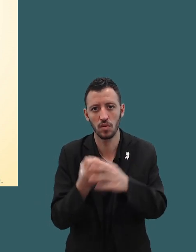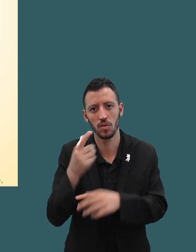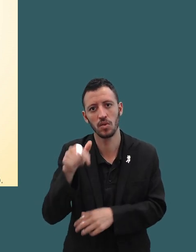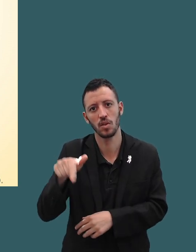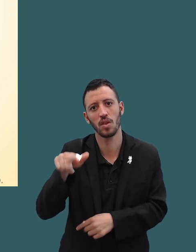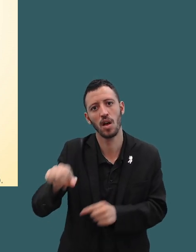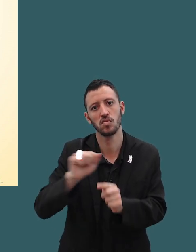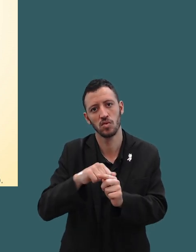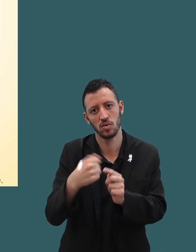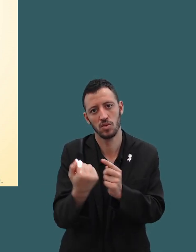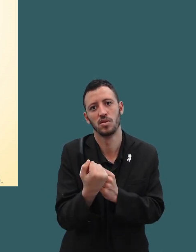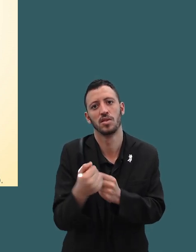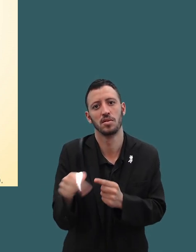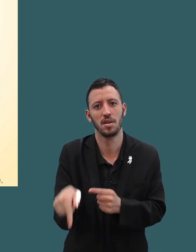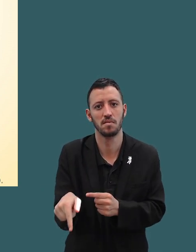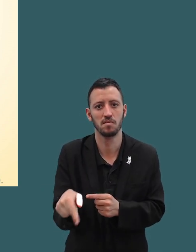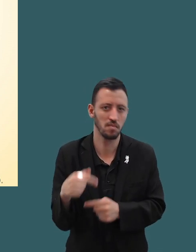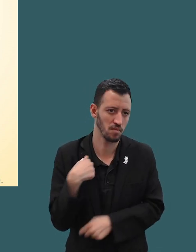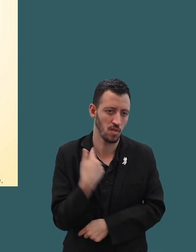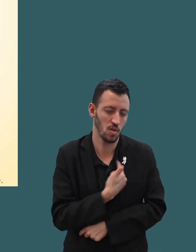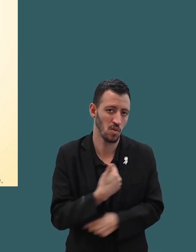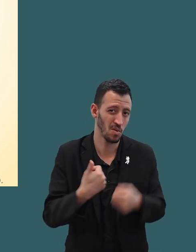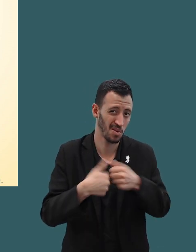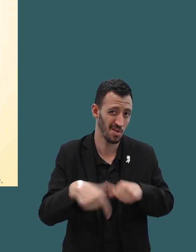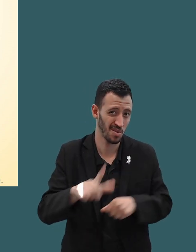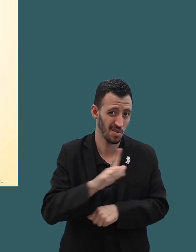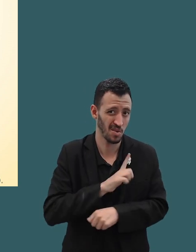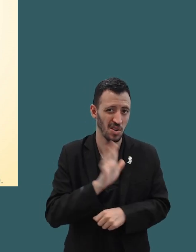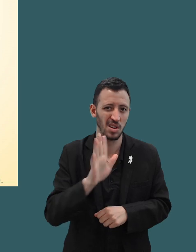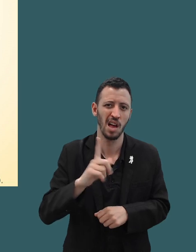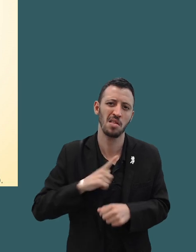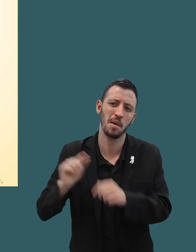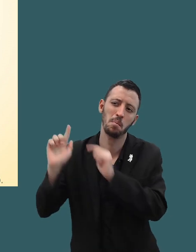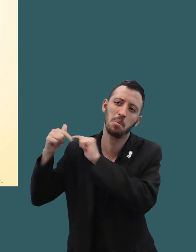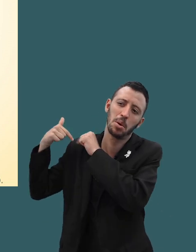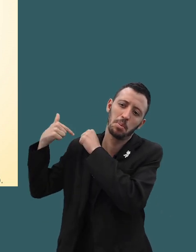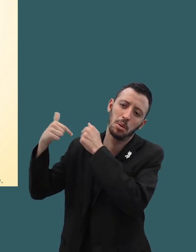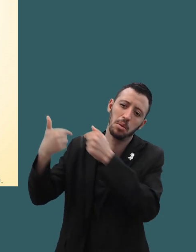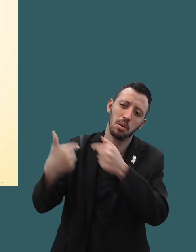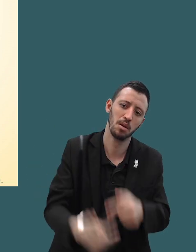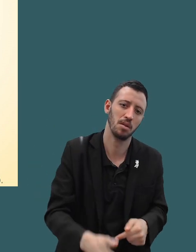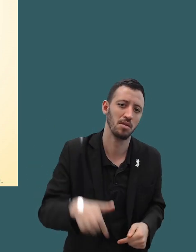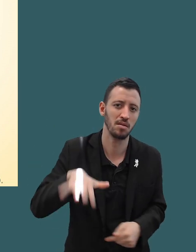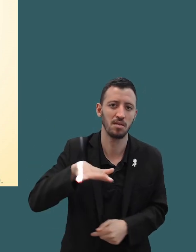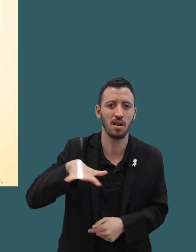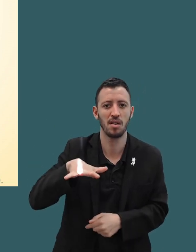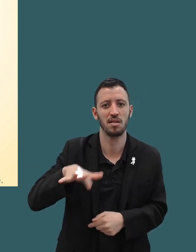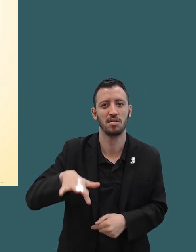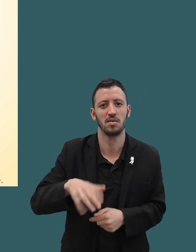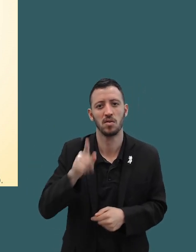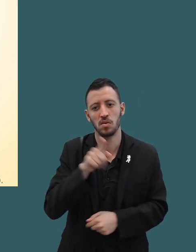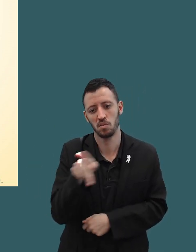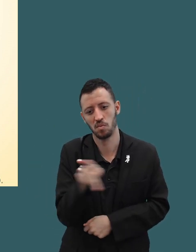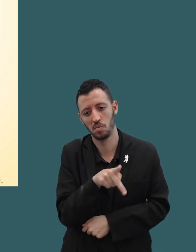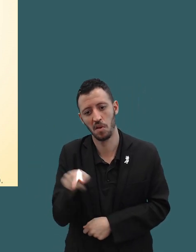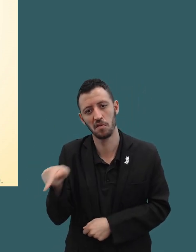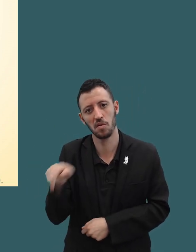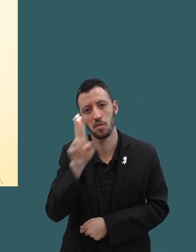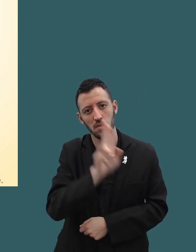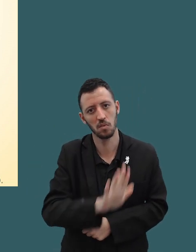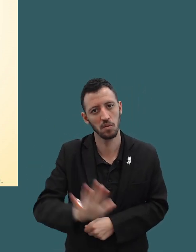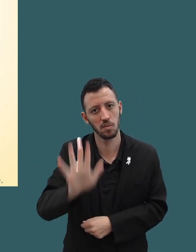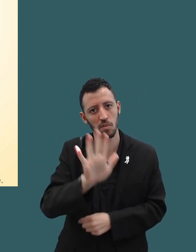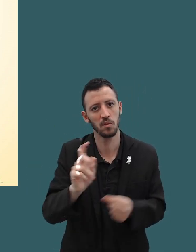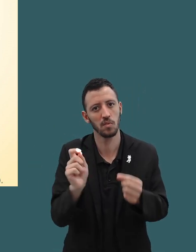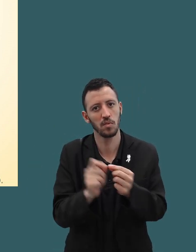sociedade civil. Nós estamos aqui, temos uma tradição longa de trabalho nessa área, feito pelos professores